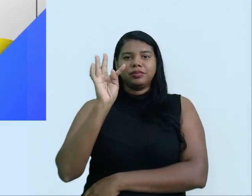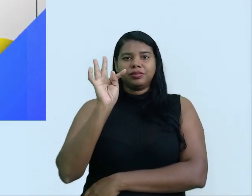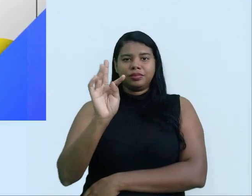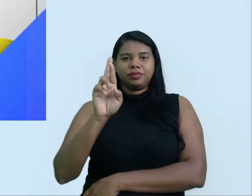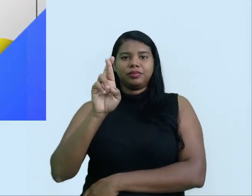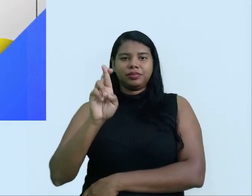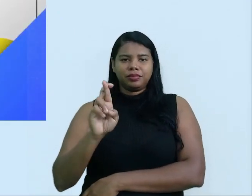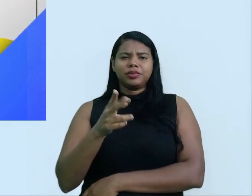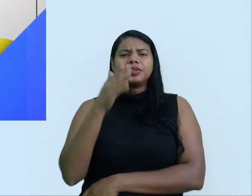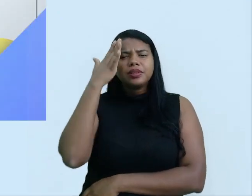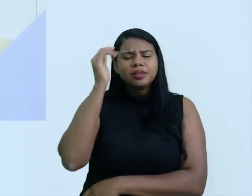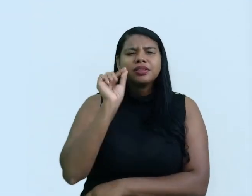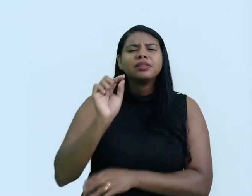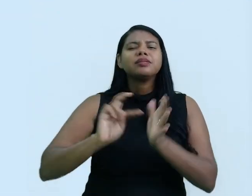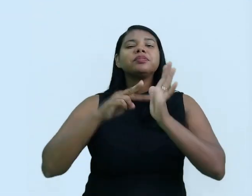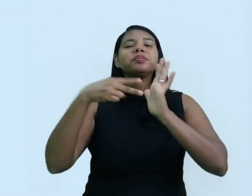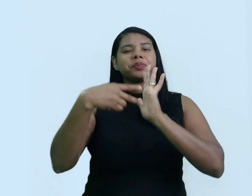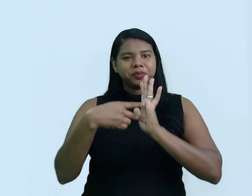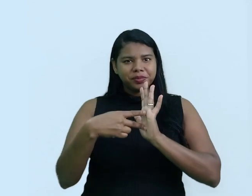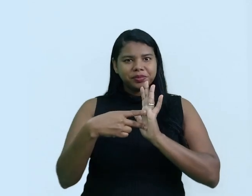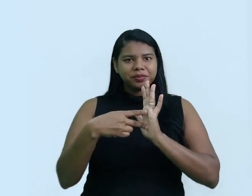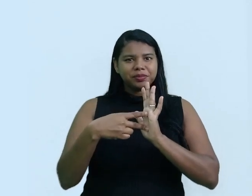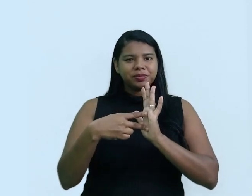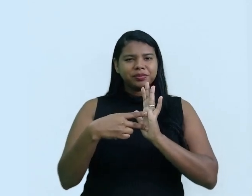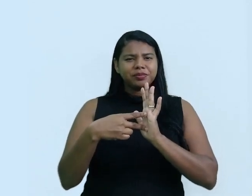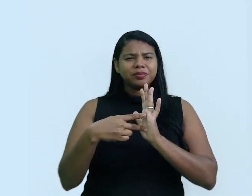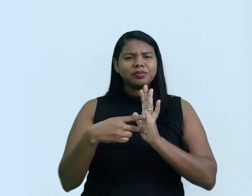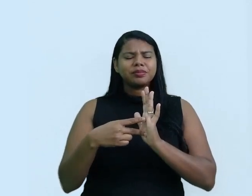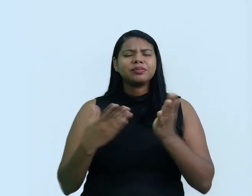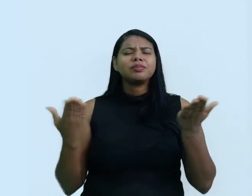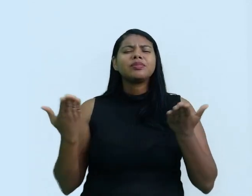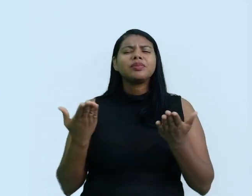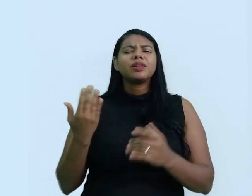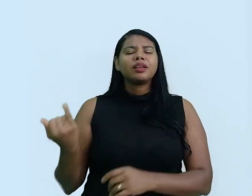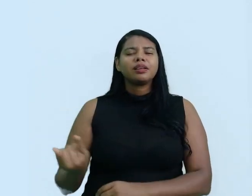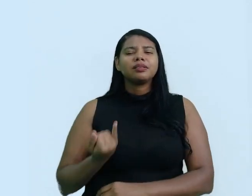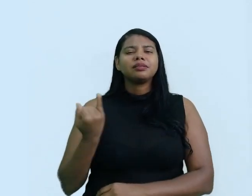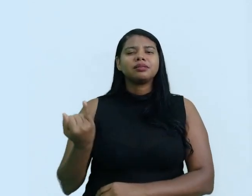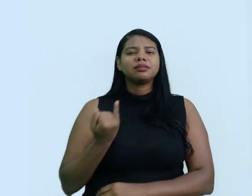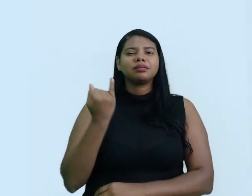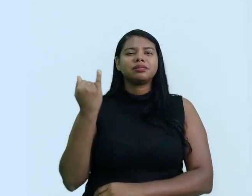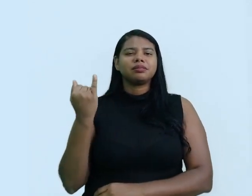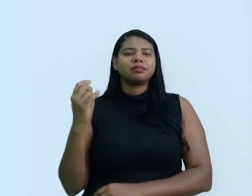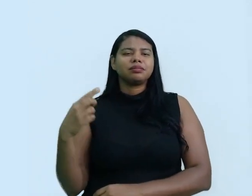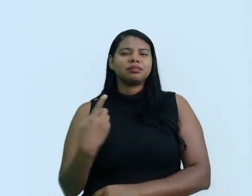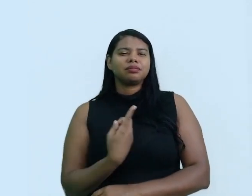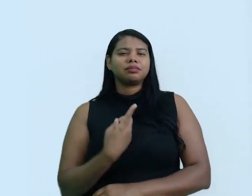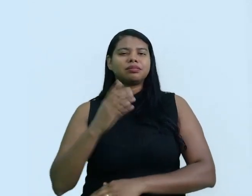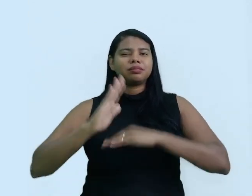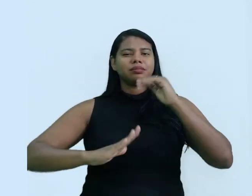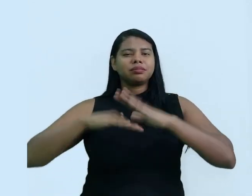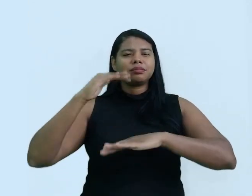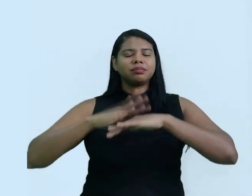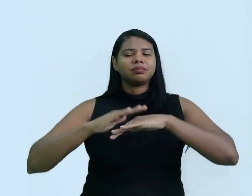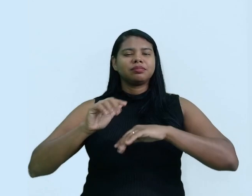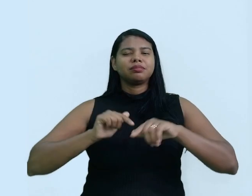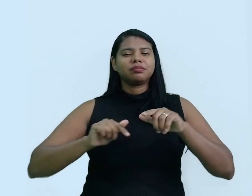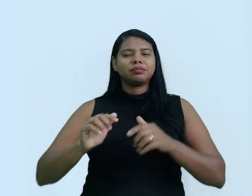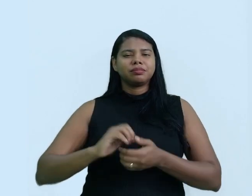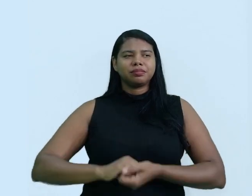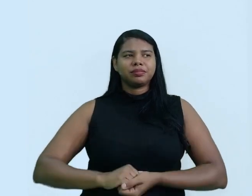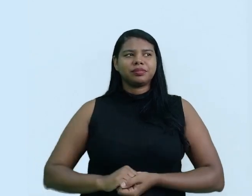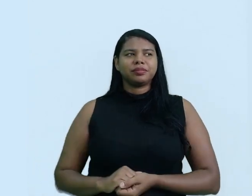PGRTR. Você sabe o que significa essa sigla e qual a importância dela na nossa atuação profissional? Então, vamos